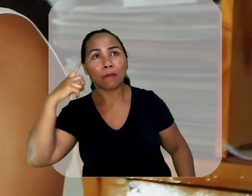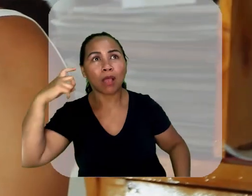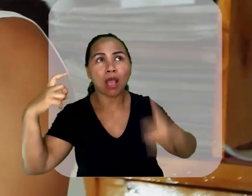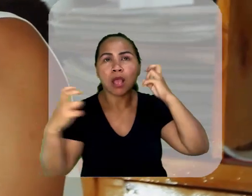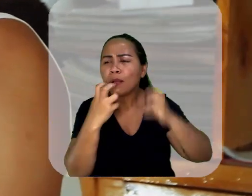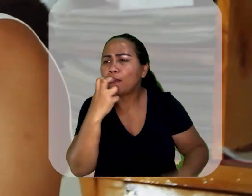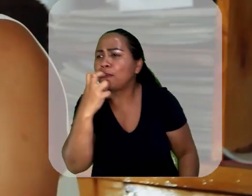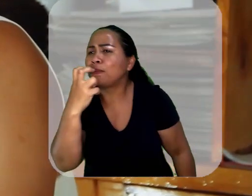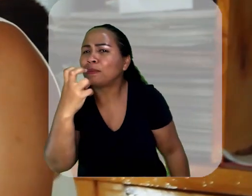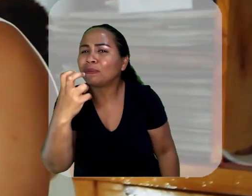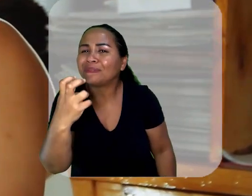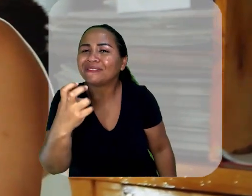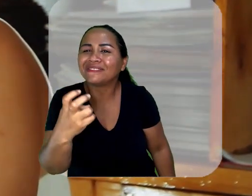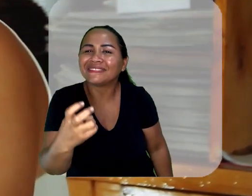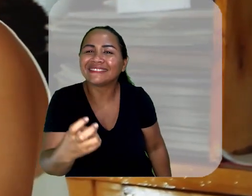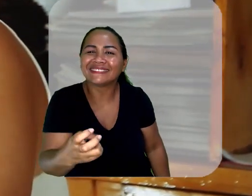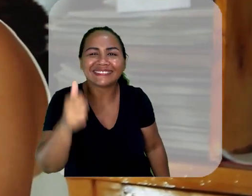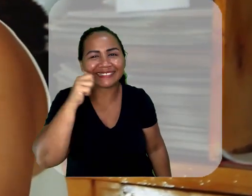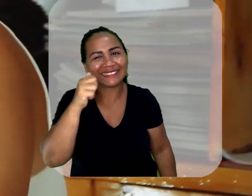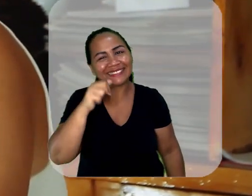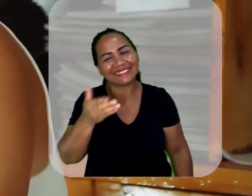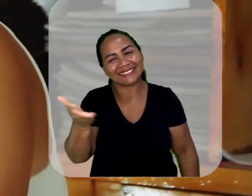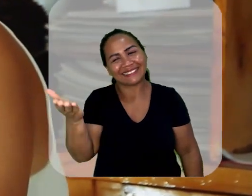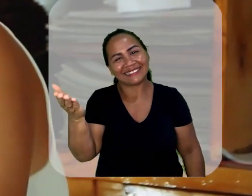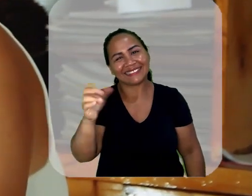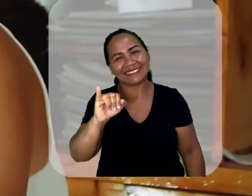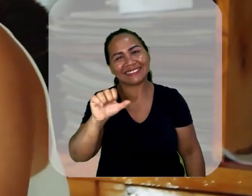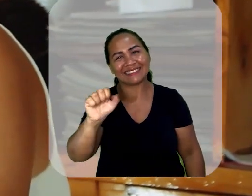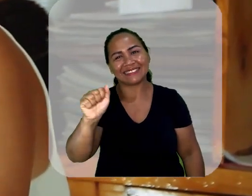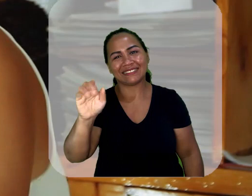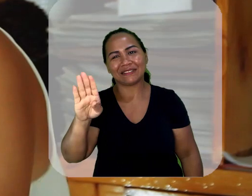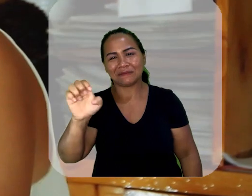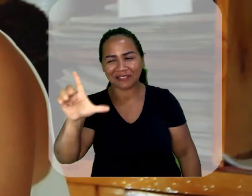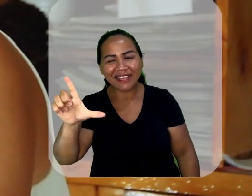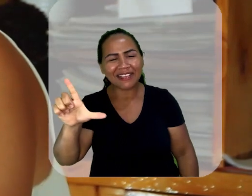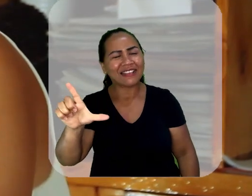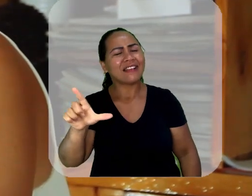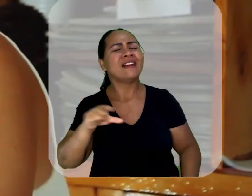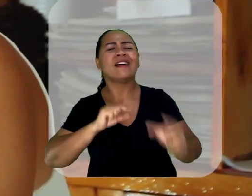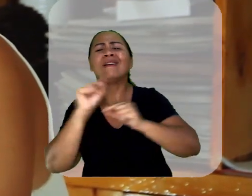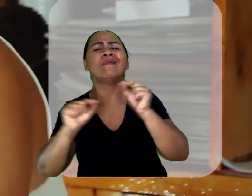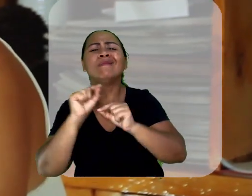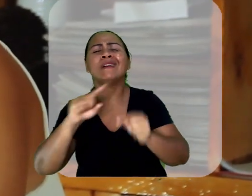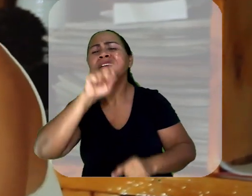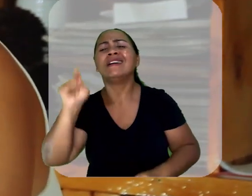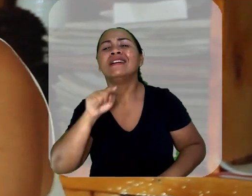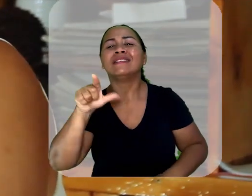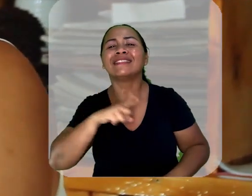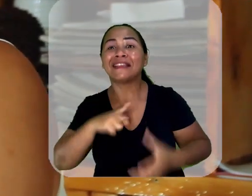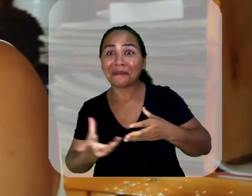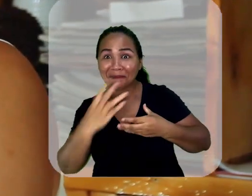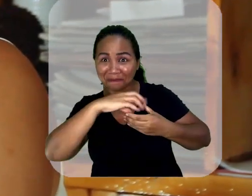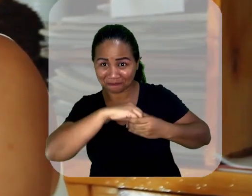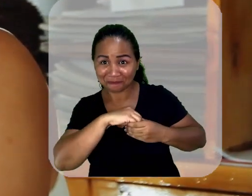assobio encantado de Isabel. Que será que tem? Que será